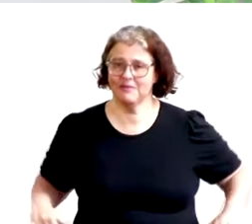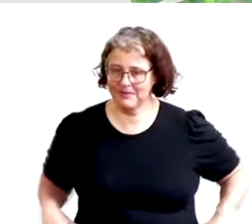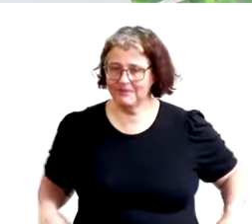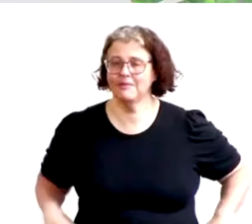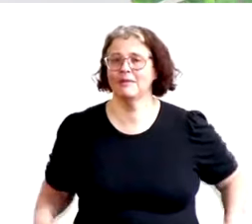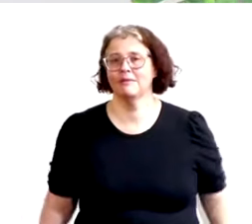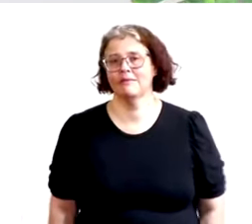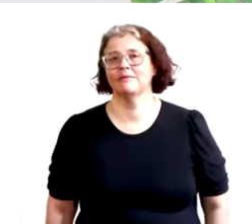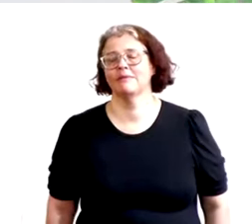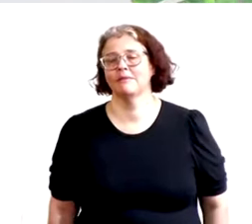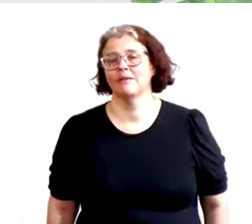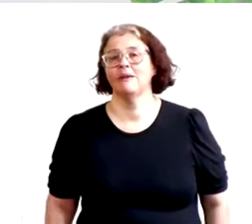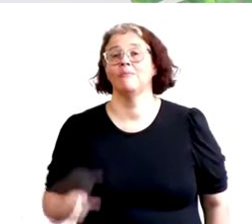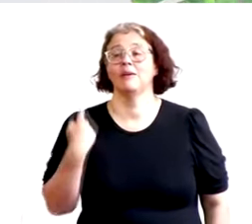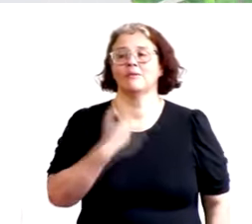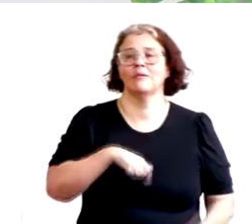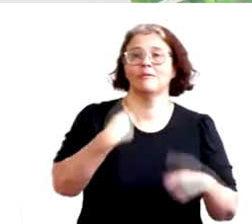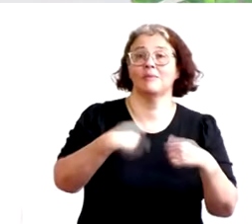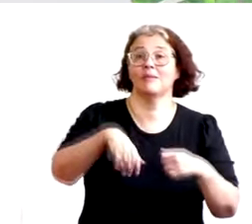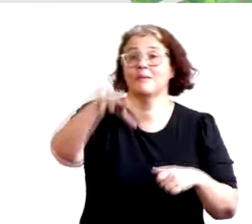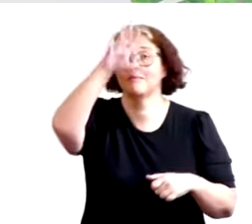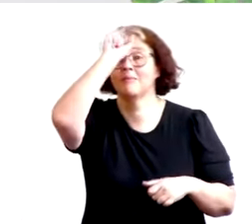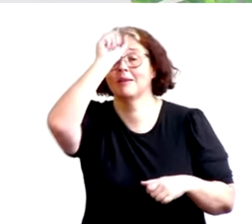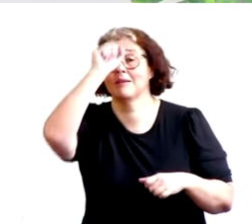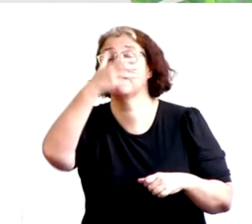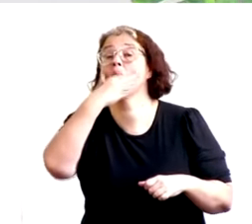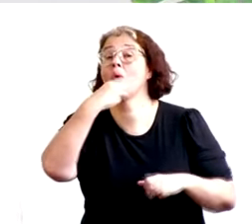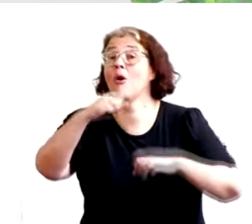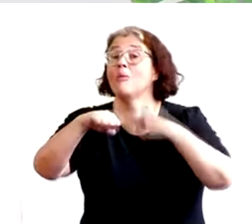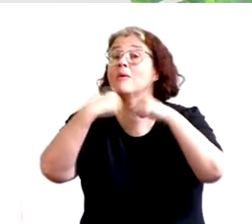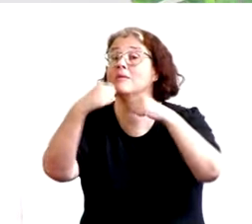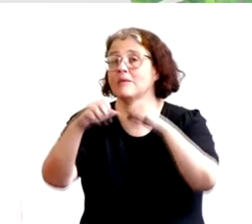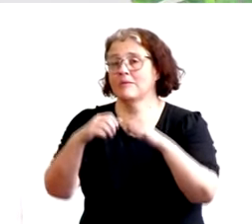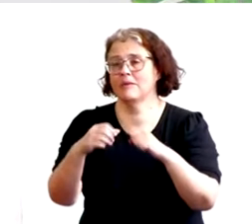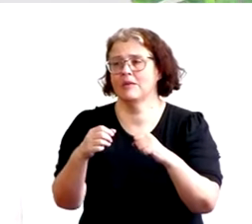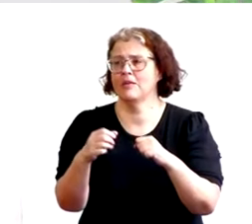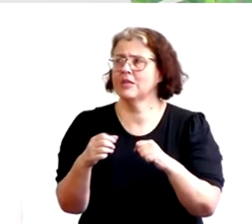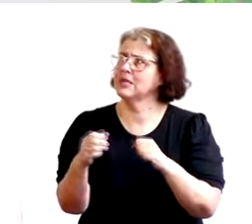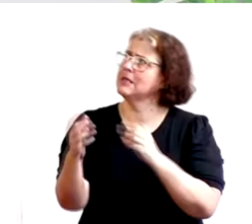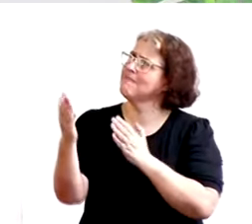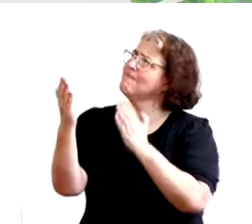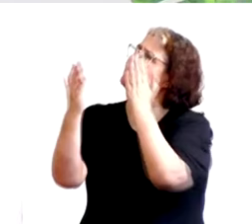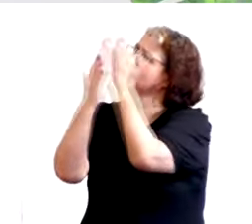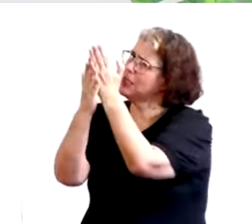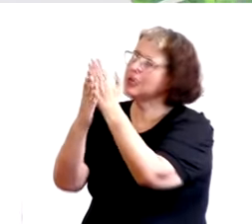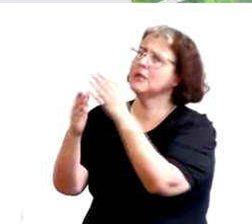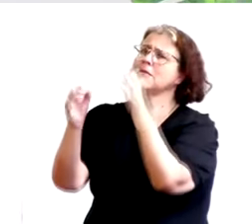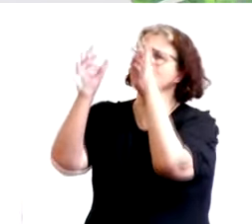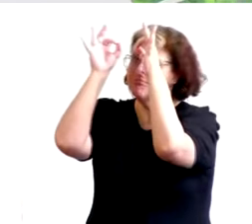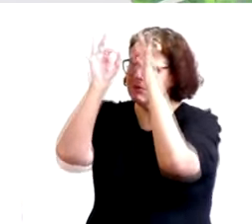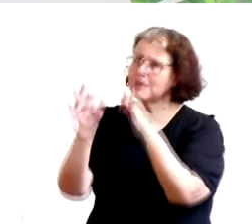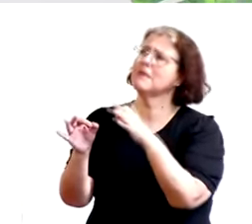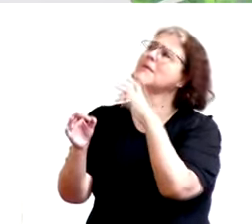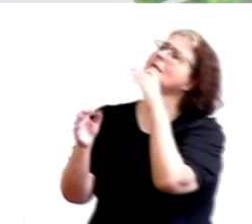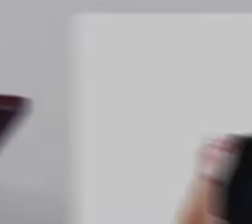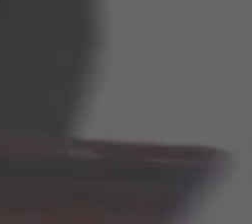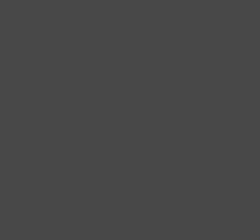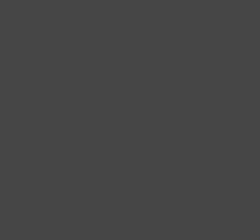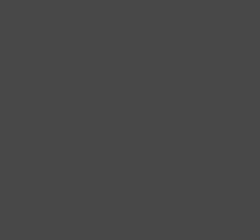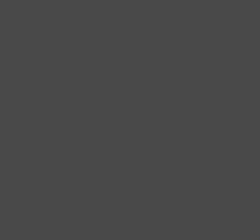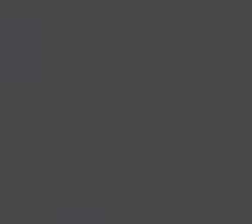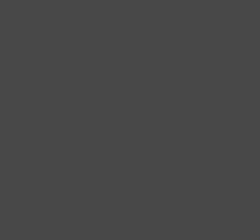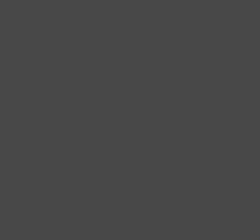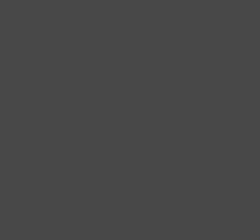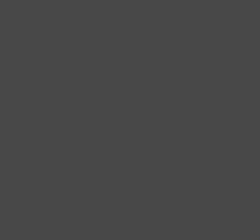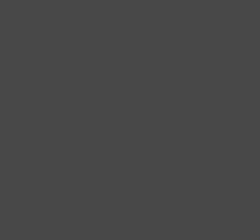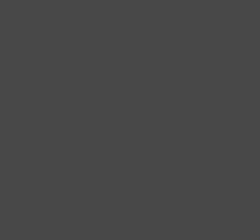com salmista com Asafe que era tão direto e claro a tratar o Coração Diante do Senhor